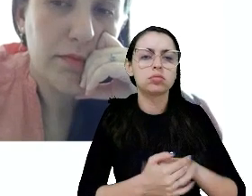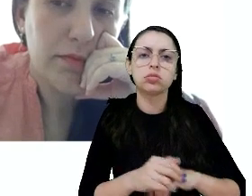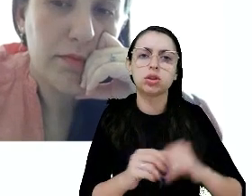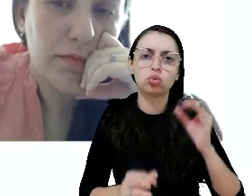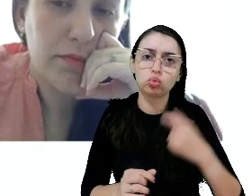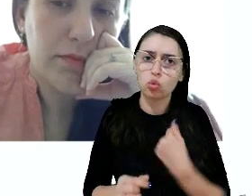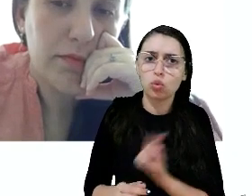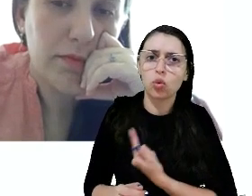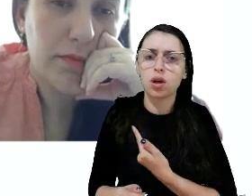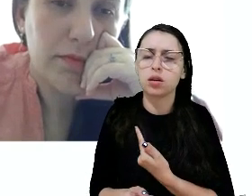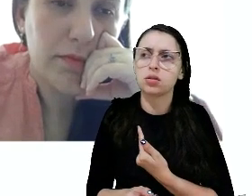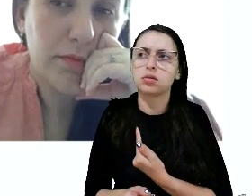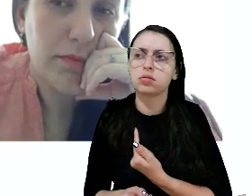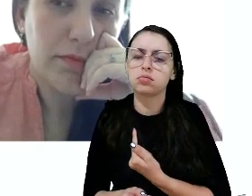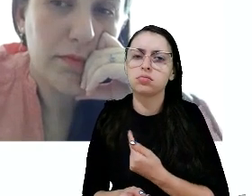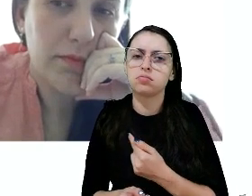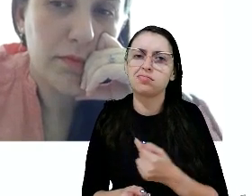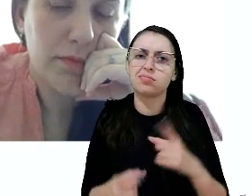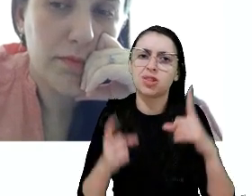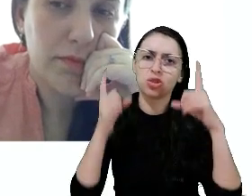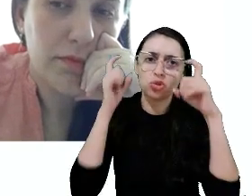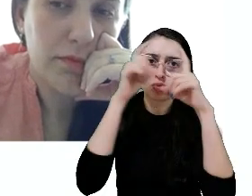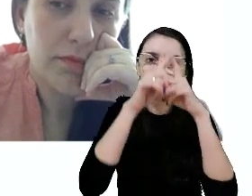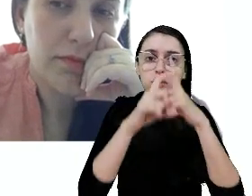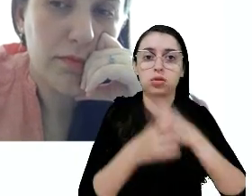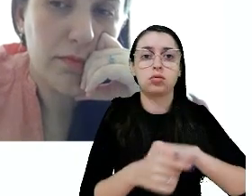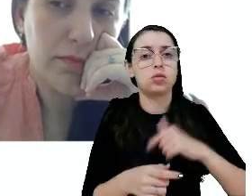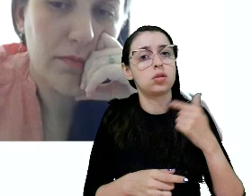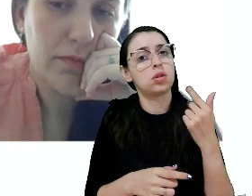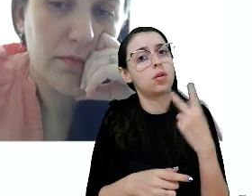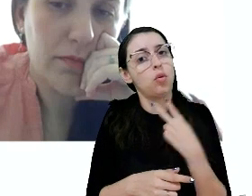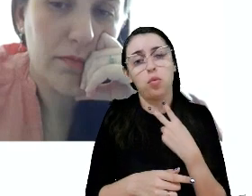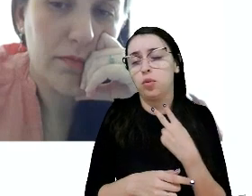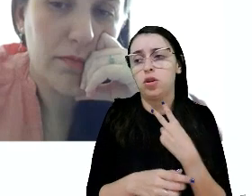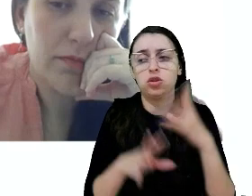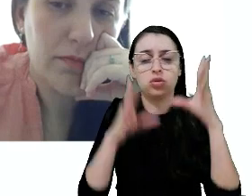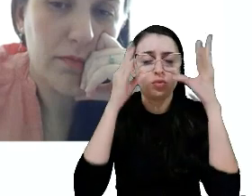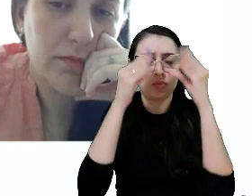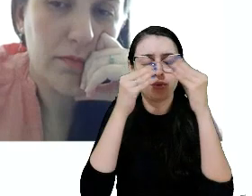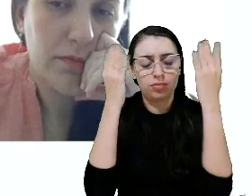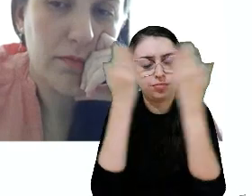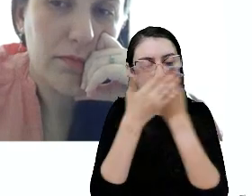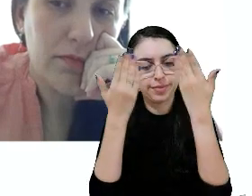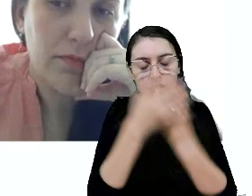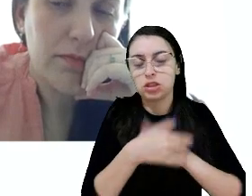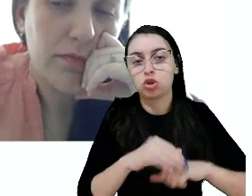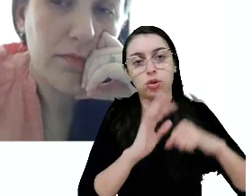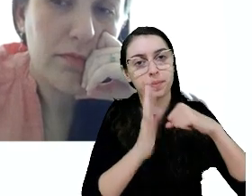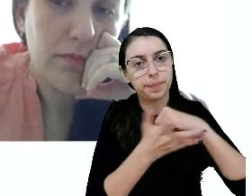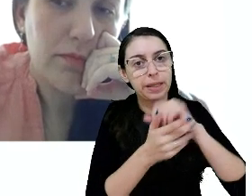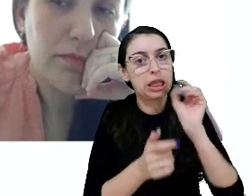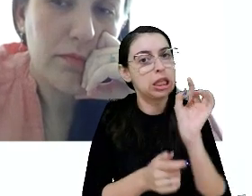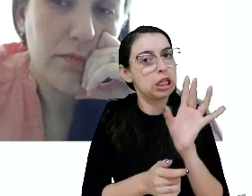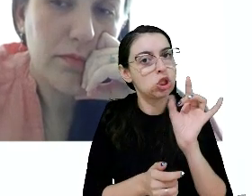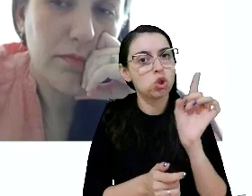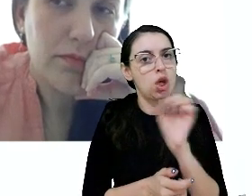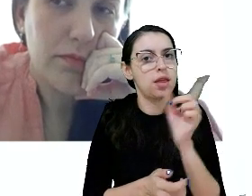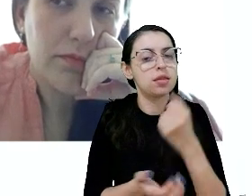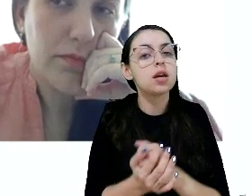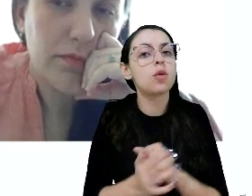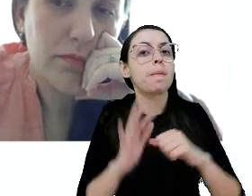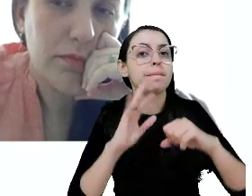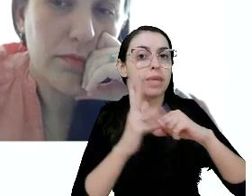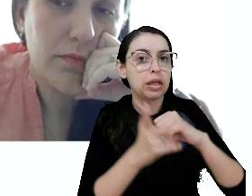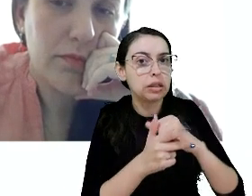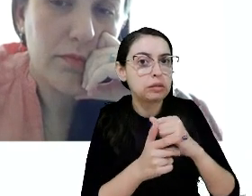nós estamos numa situação muito difícil. Não podemos fechar os olhos. Não é só a pandemia